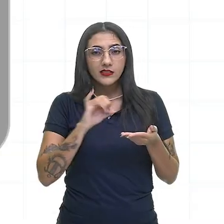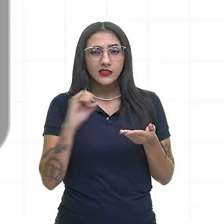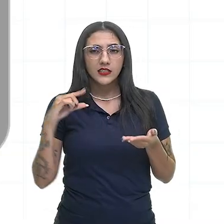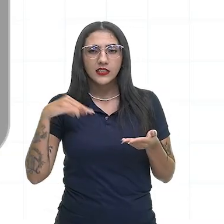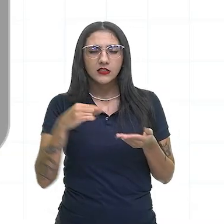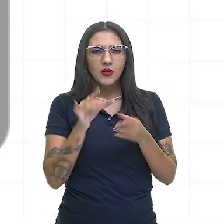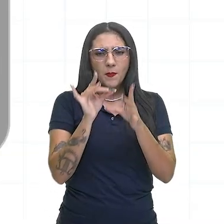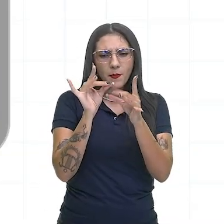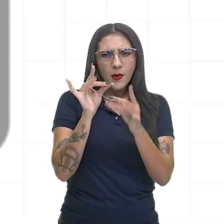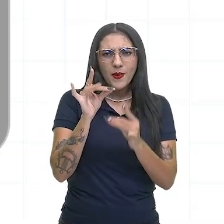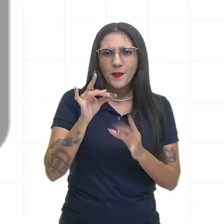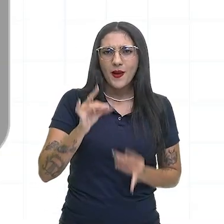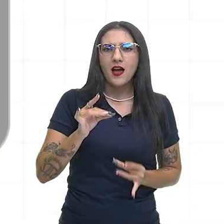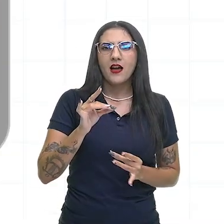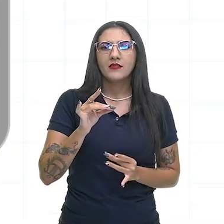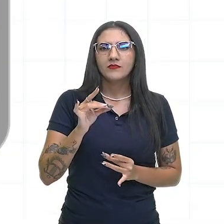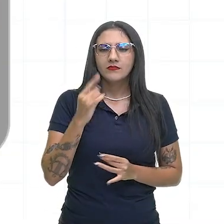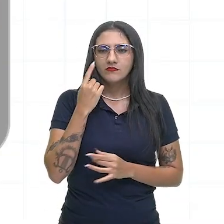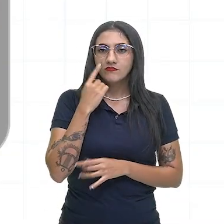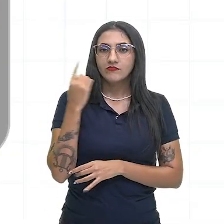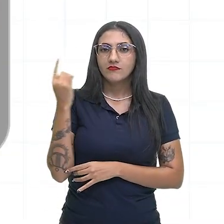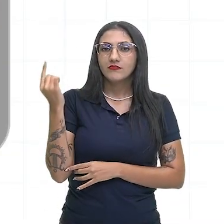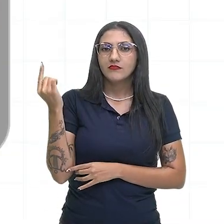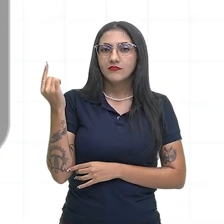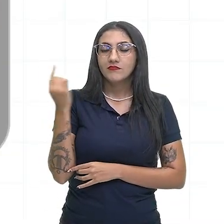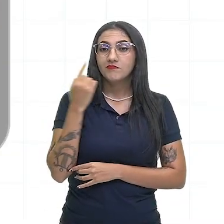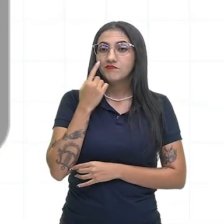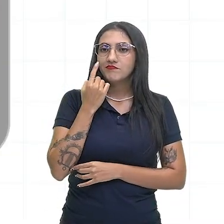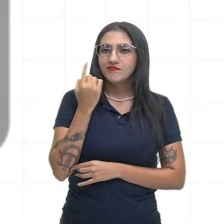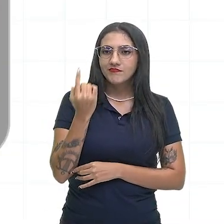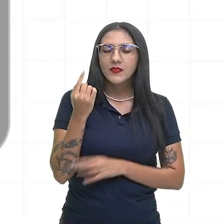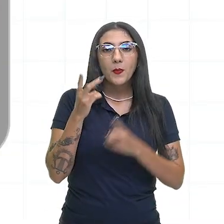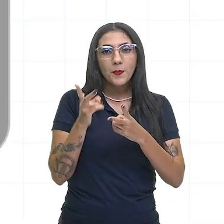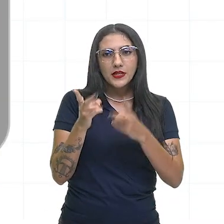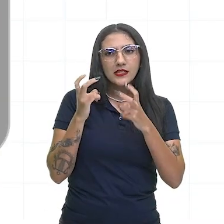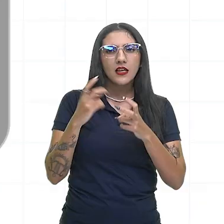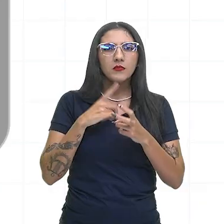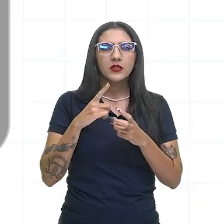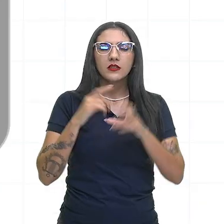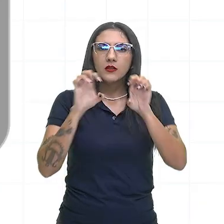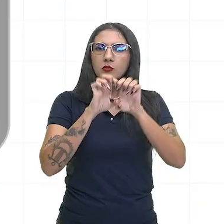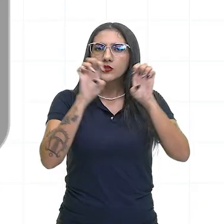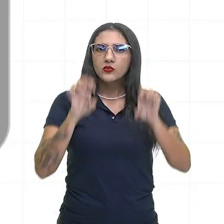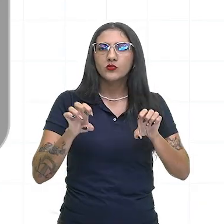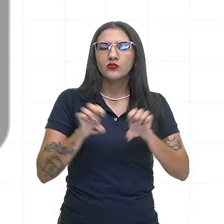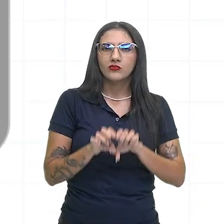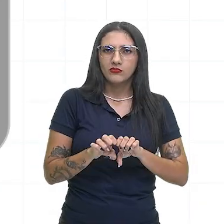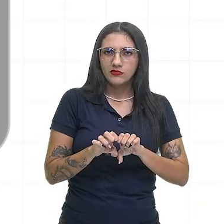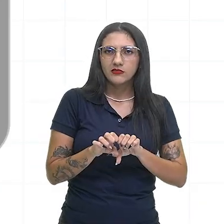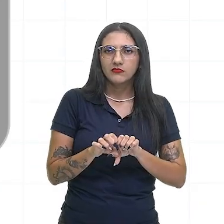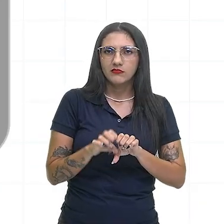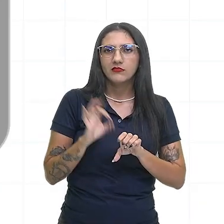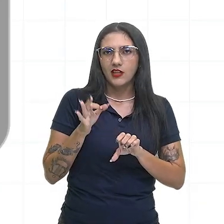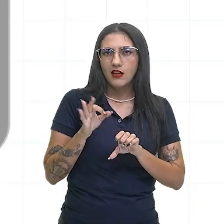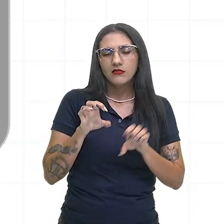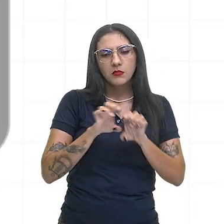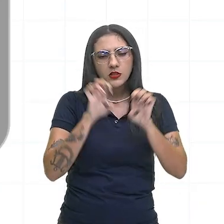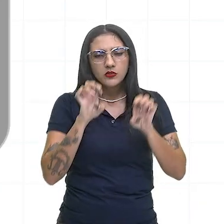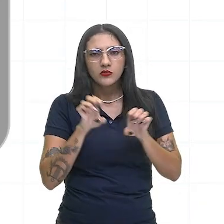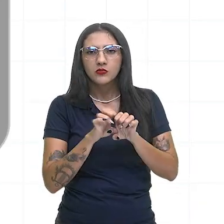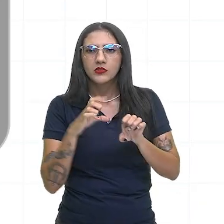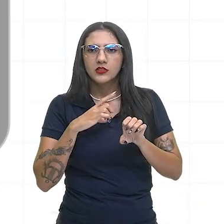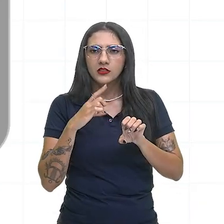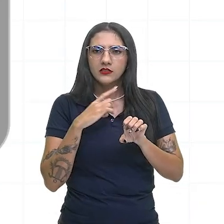ele é formado por dentro, a gente vê que existe toda uma estrutura por dentro, né? Onde fica a